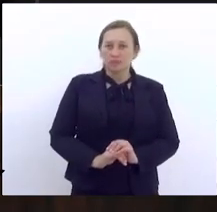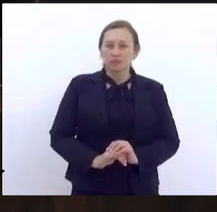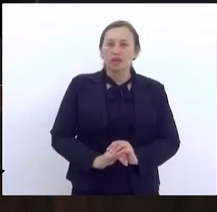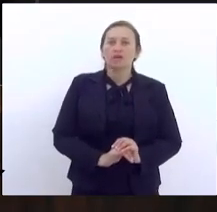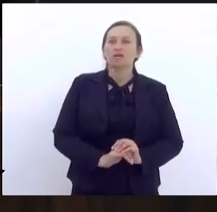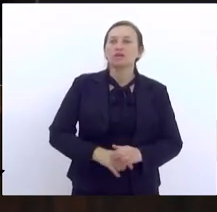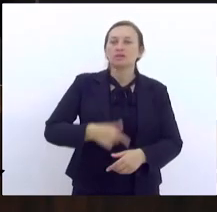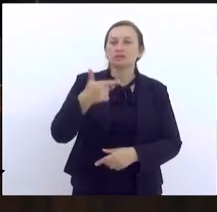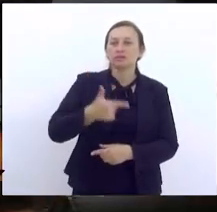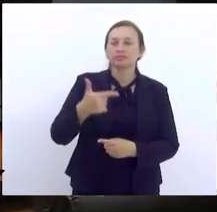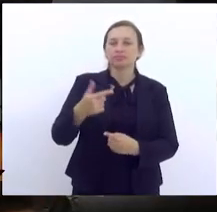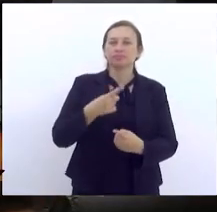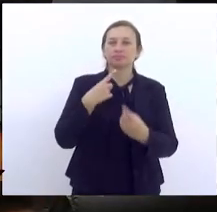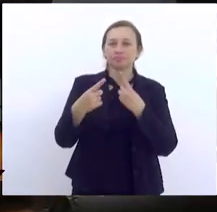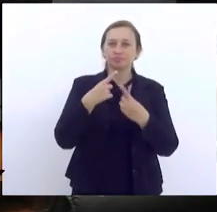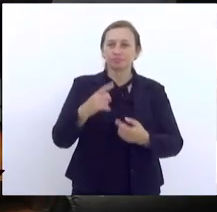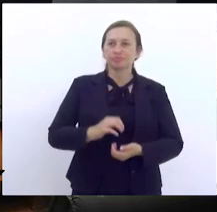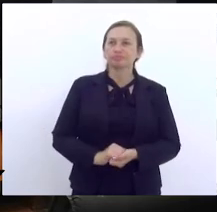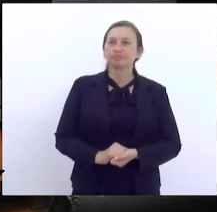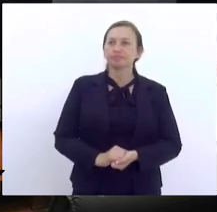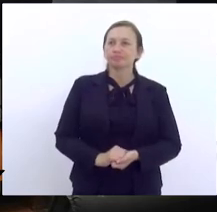para segunda discussão